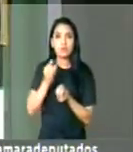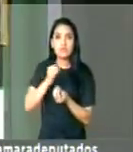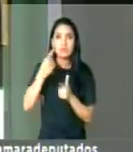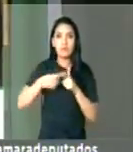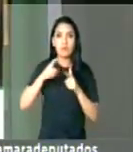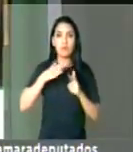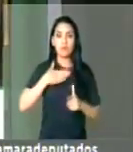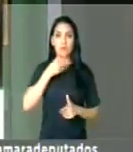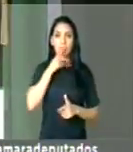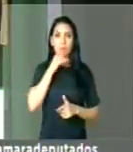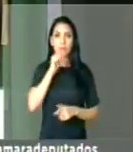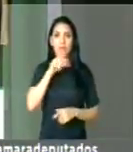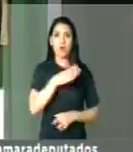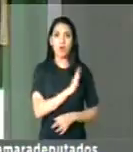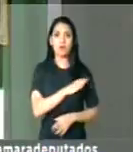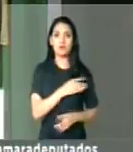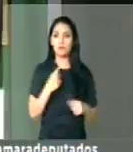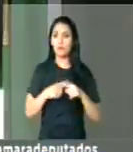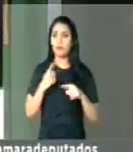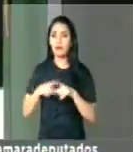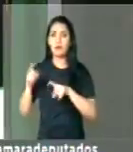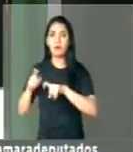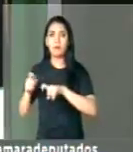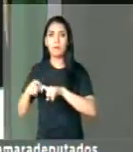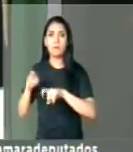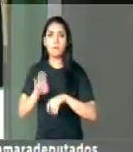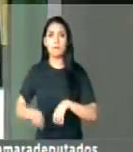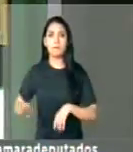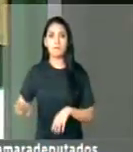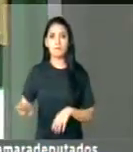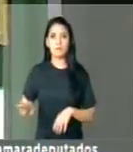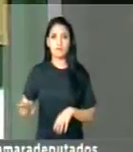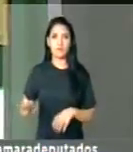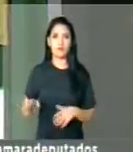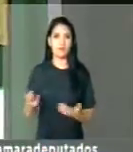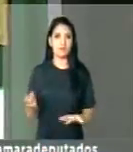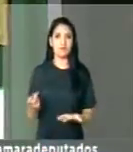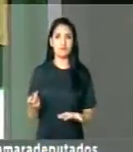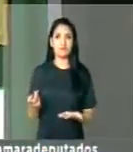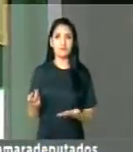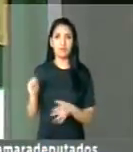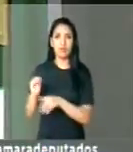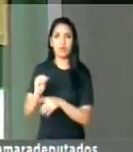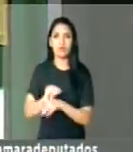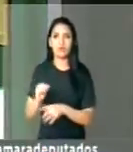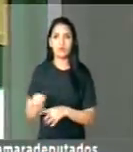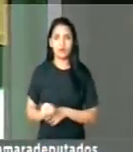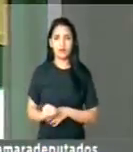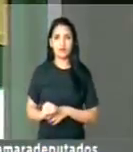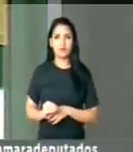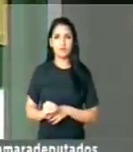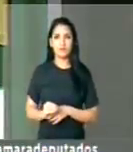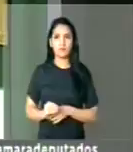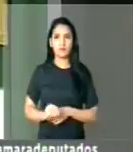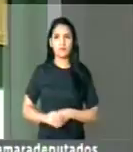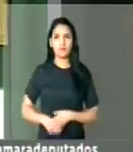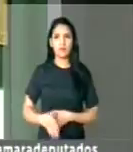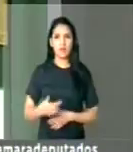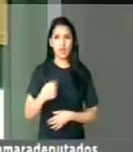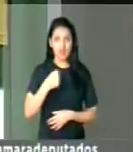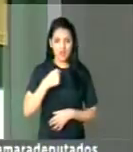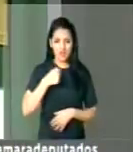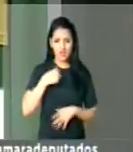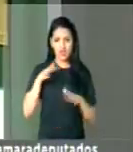filha, a minha dor, diante da injustiça e diante de uma ilegalidade, ela sempre estará presente. Mas, como